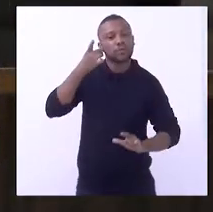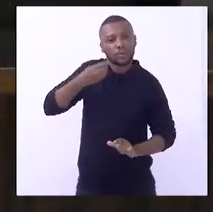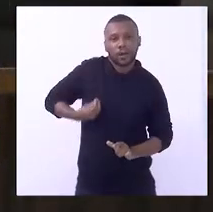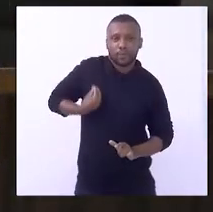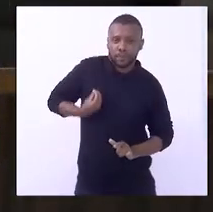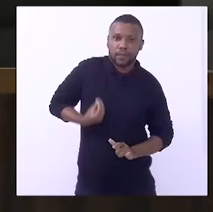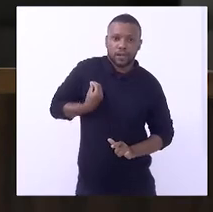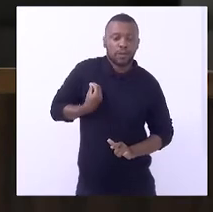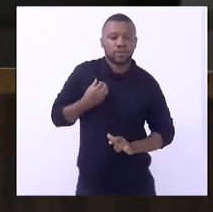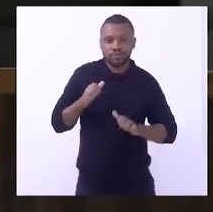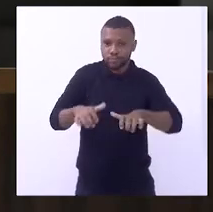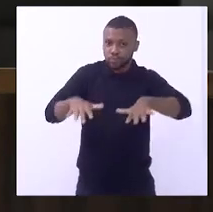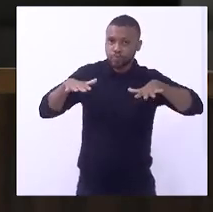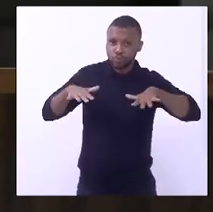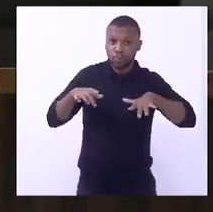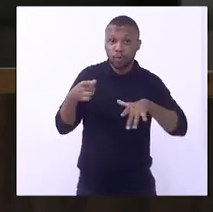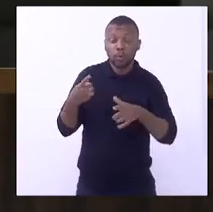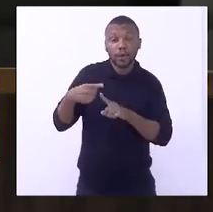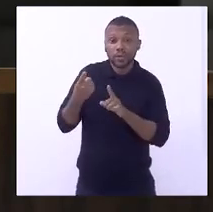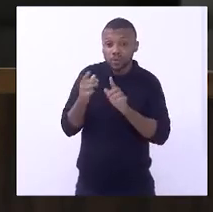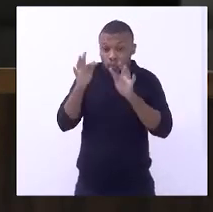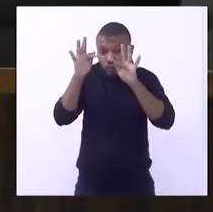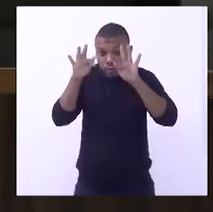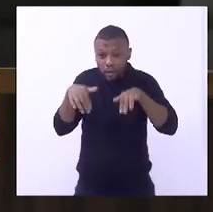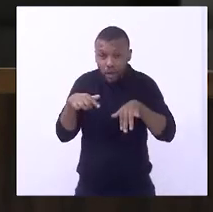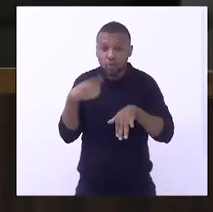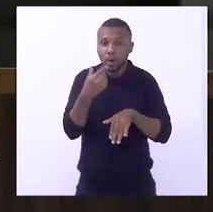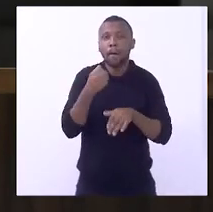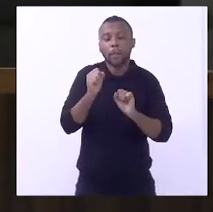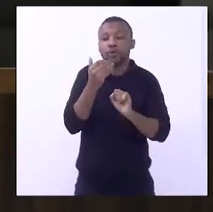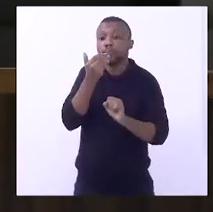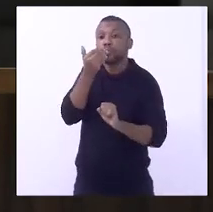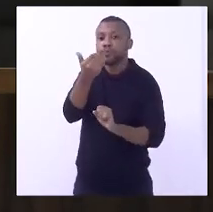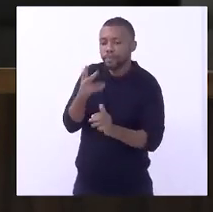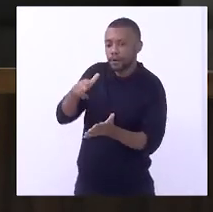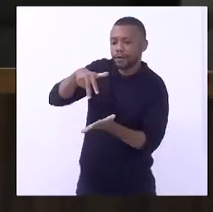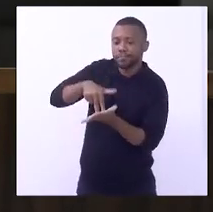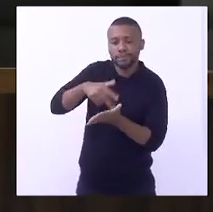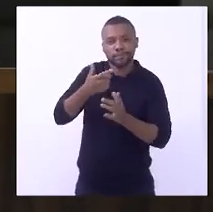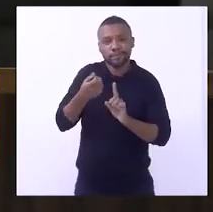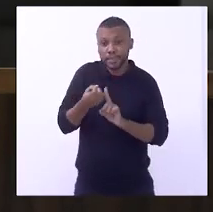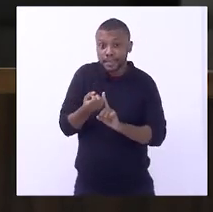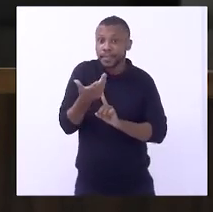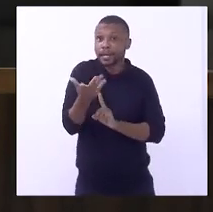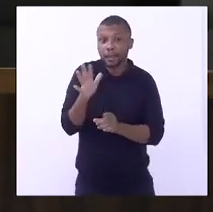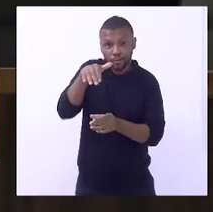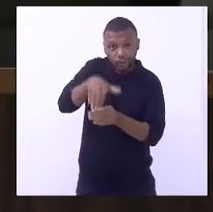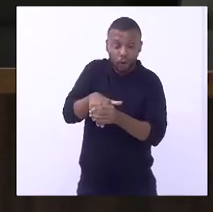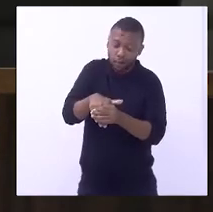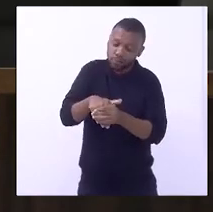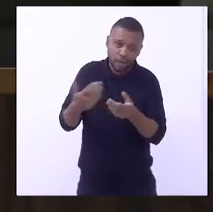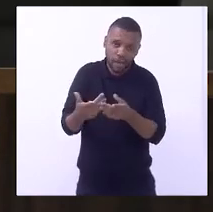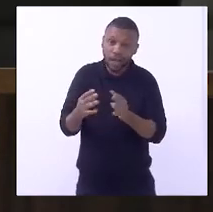ao final da pauta, fazer declaração de voto. É assim toda a pauta.